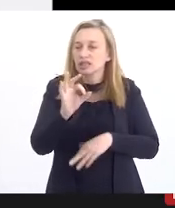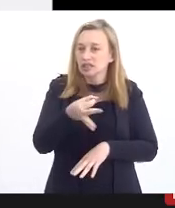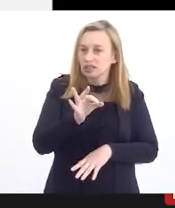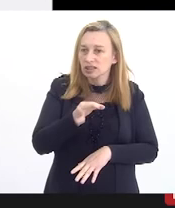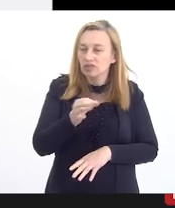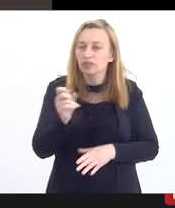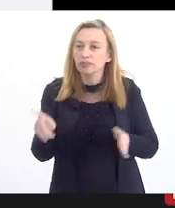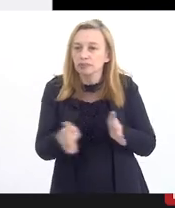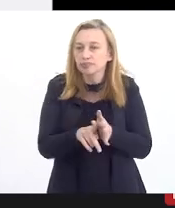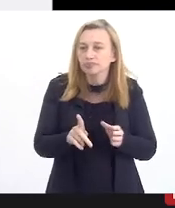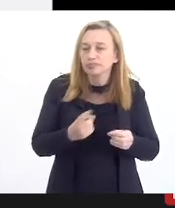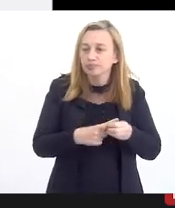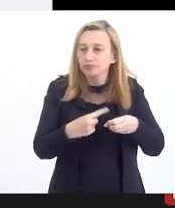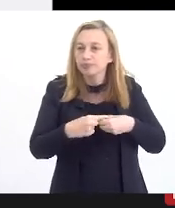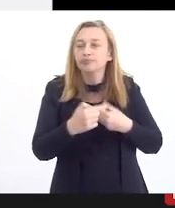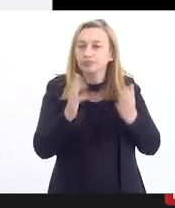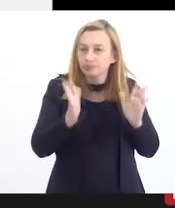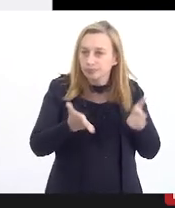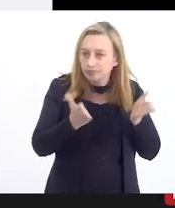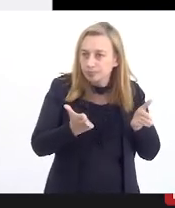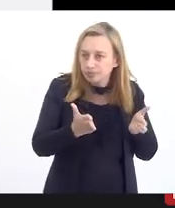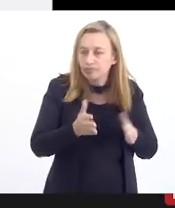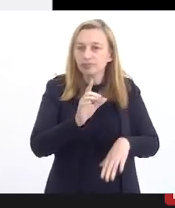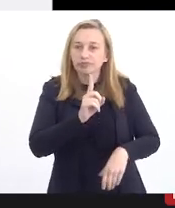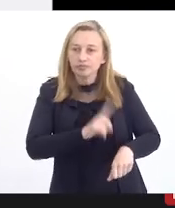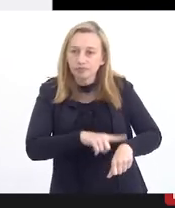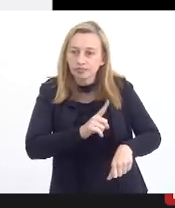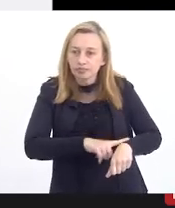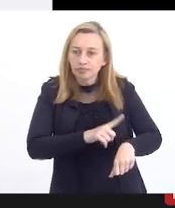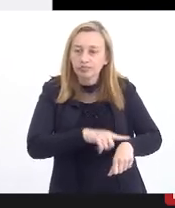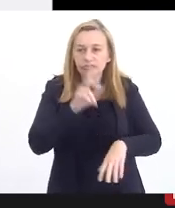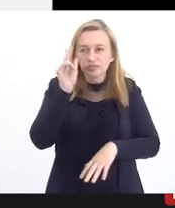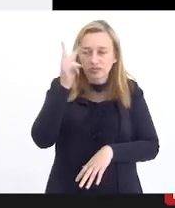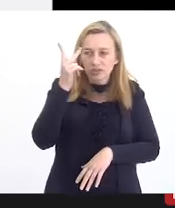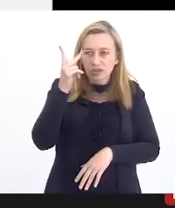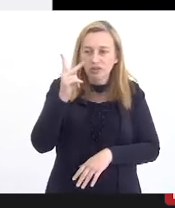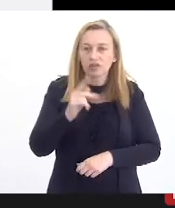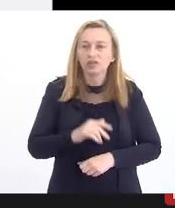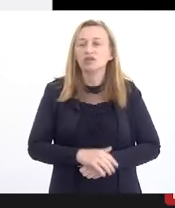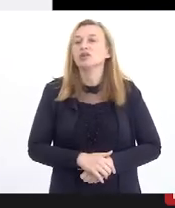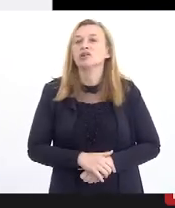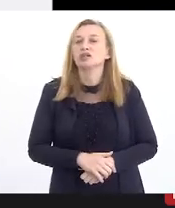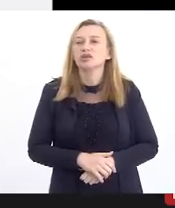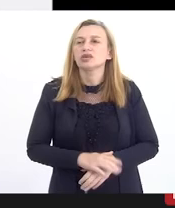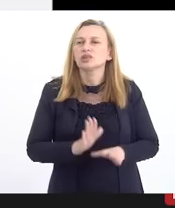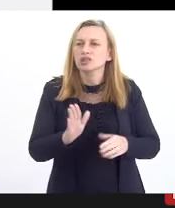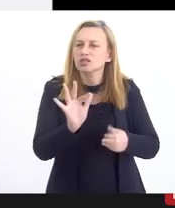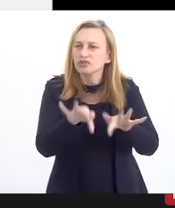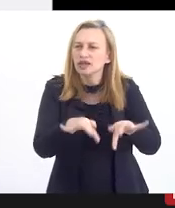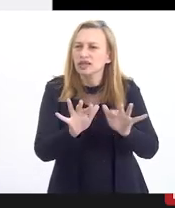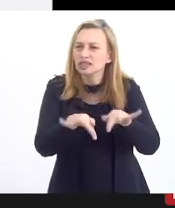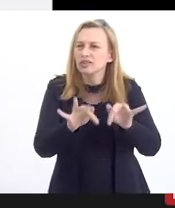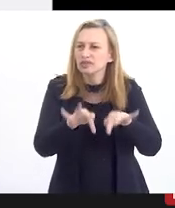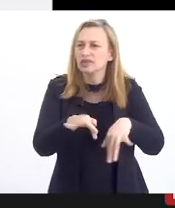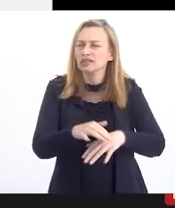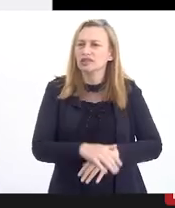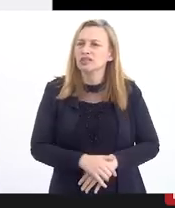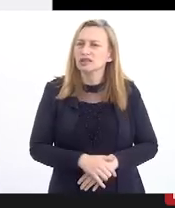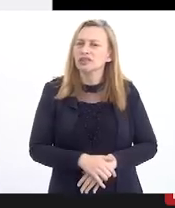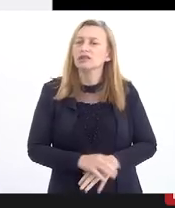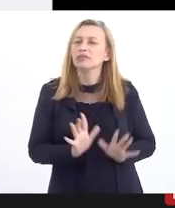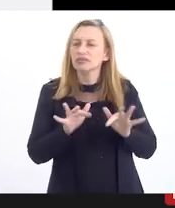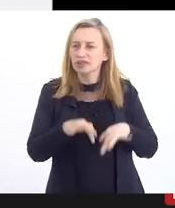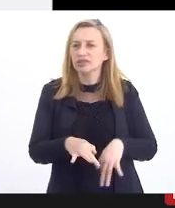dos municípios. E agora, nesse momento da história, nesse triste momento... Deixa ele concluir o pensamento dele. Para